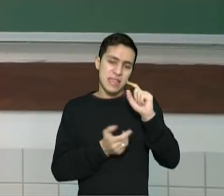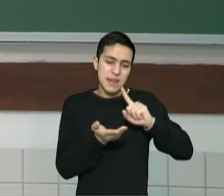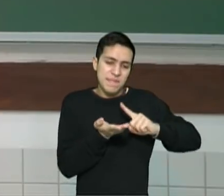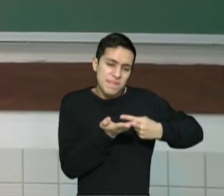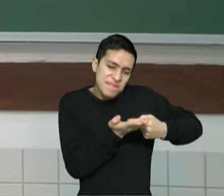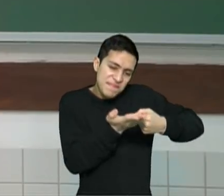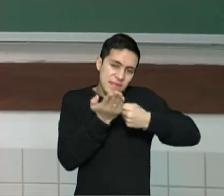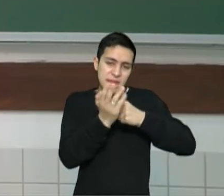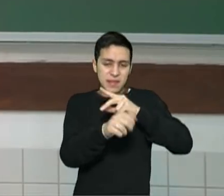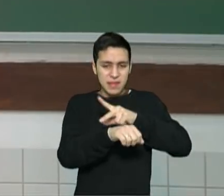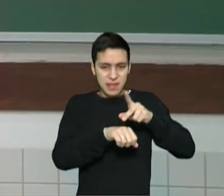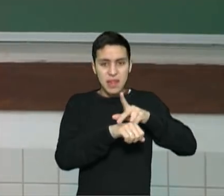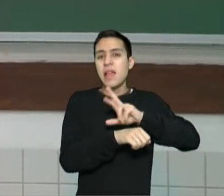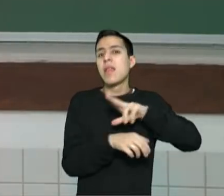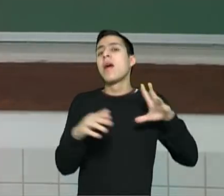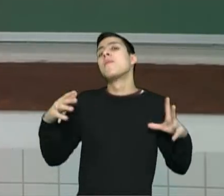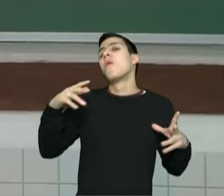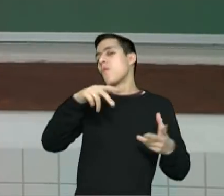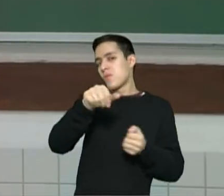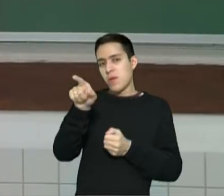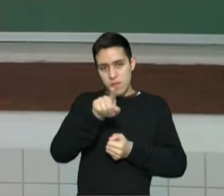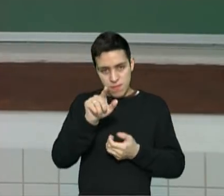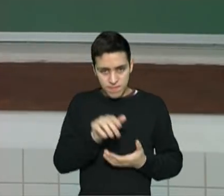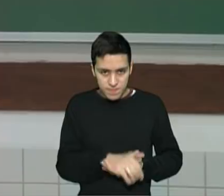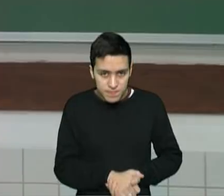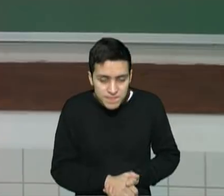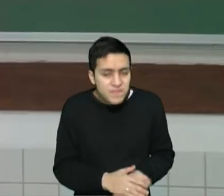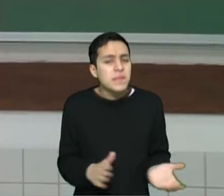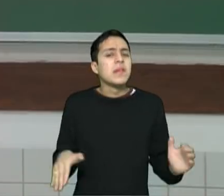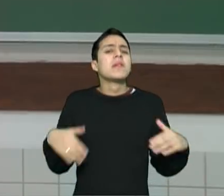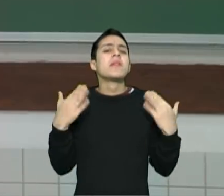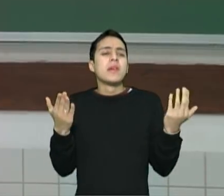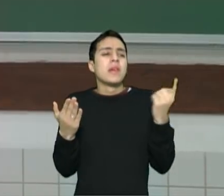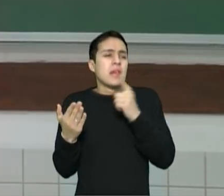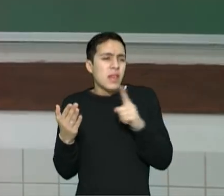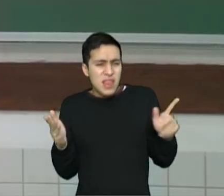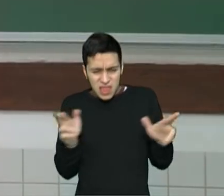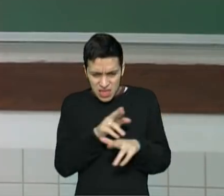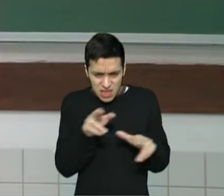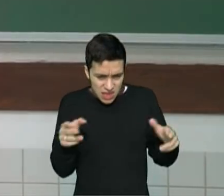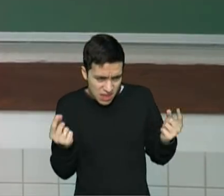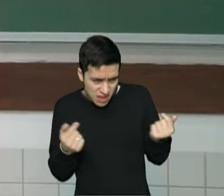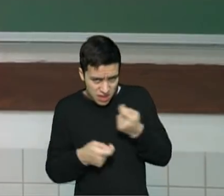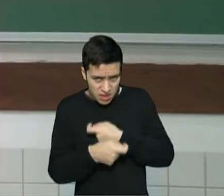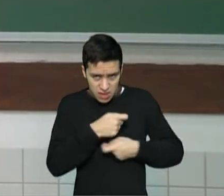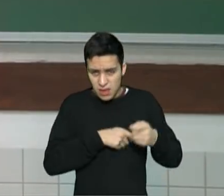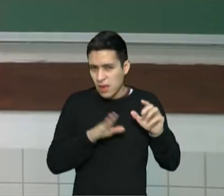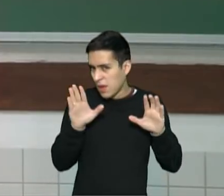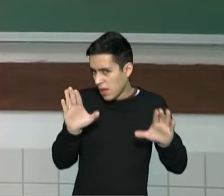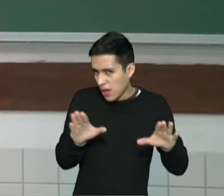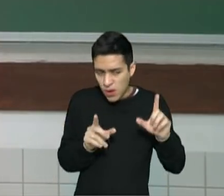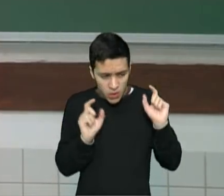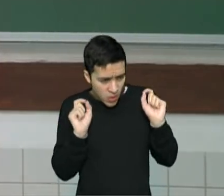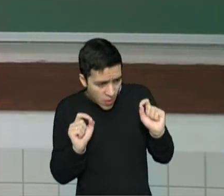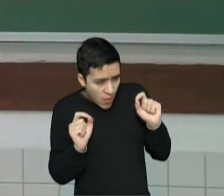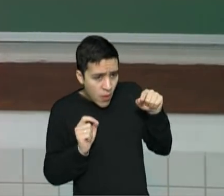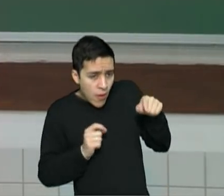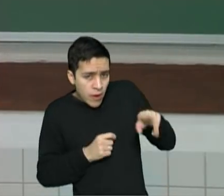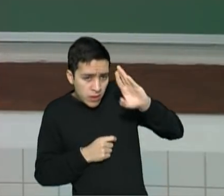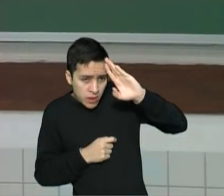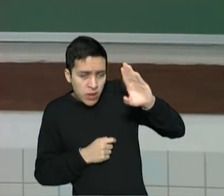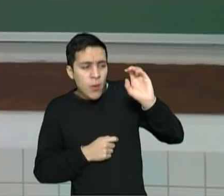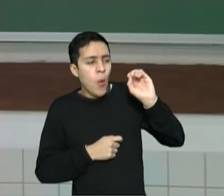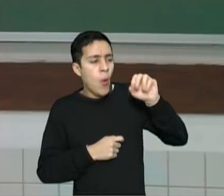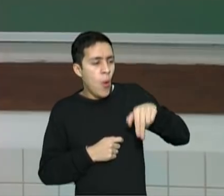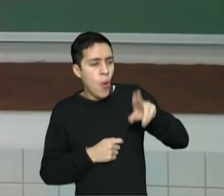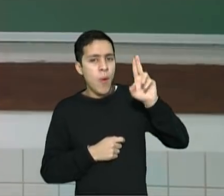essa conotação mundial. E a última, relações econômicas, não. A gente percebeu que o viés principal da